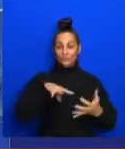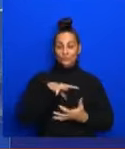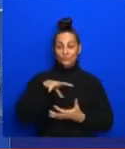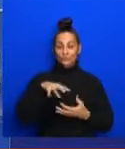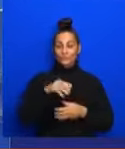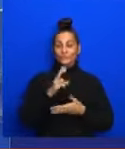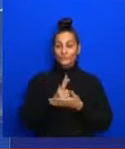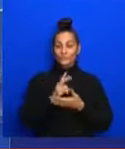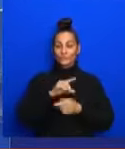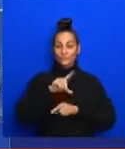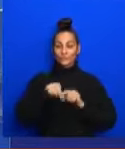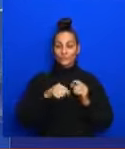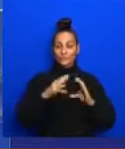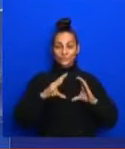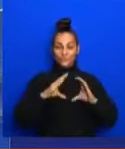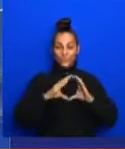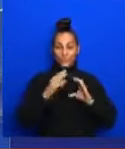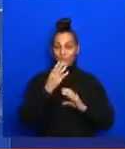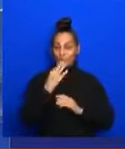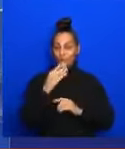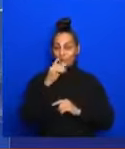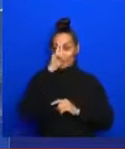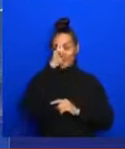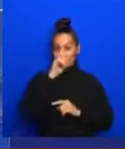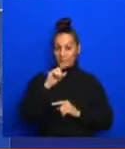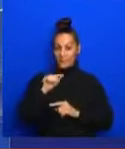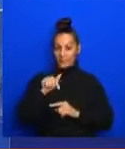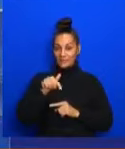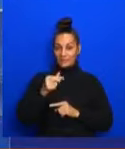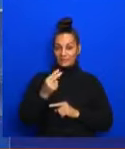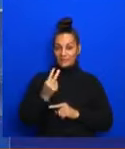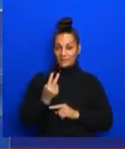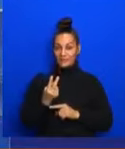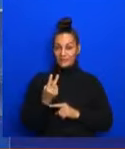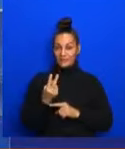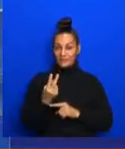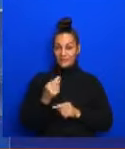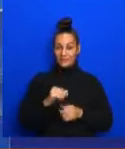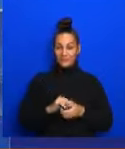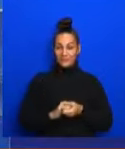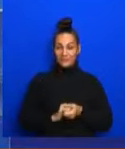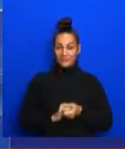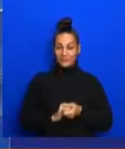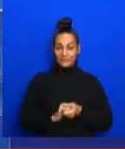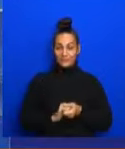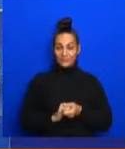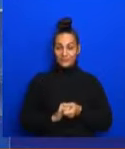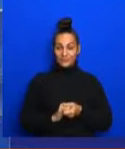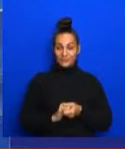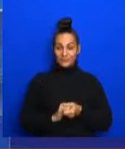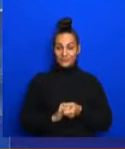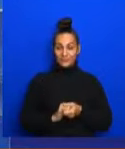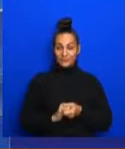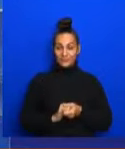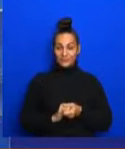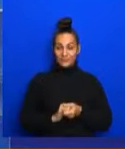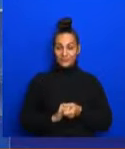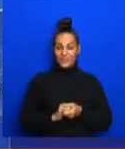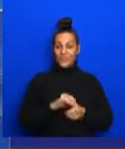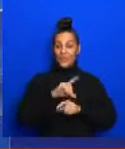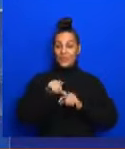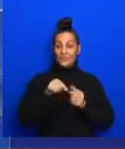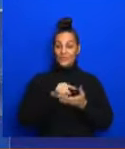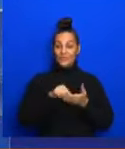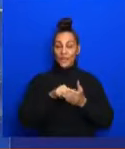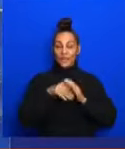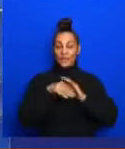segue girando. Vamos seguir sorteando. Bola amarela 72. Amarela 72. É o